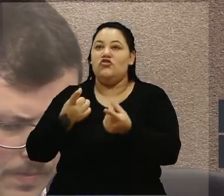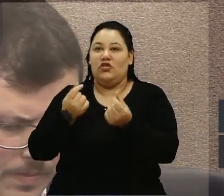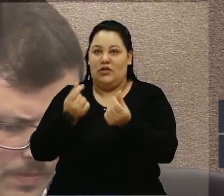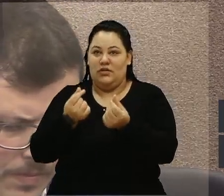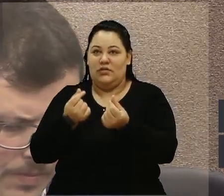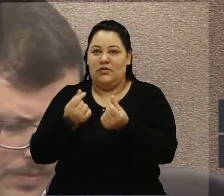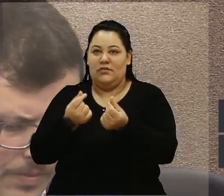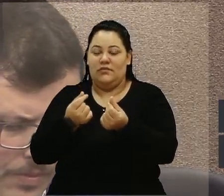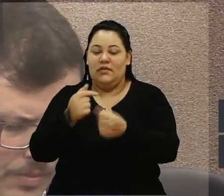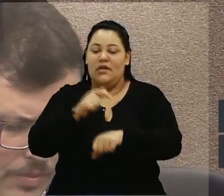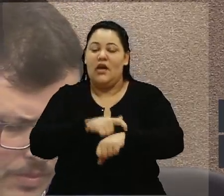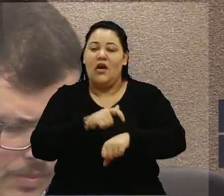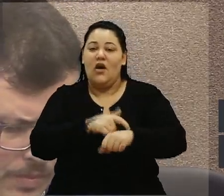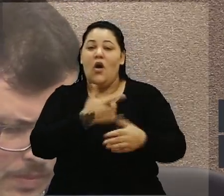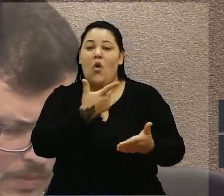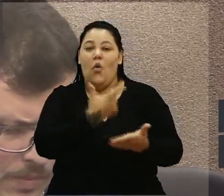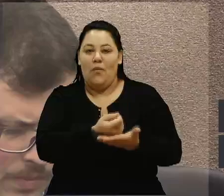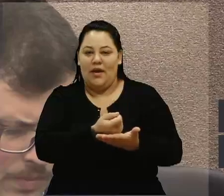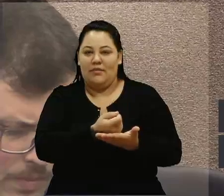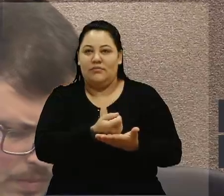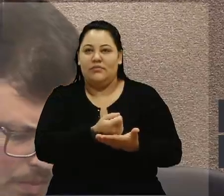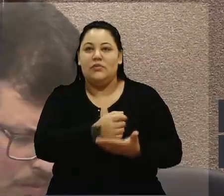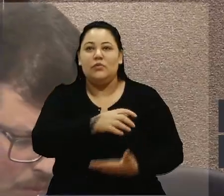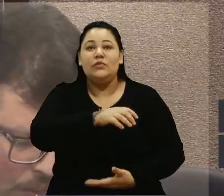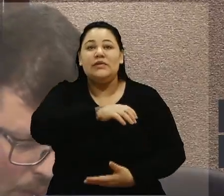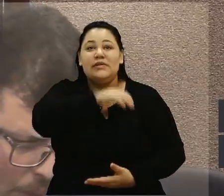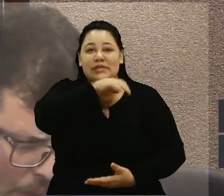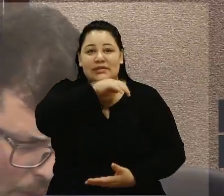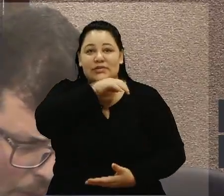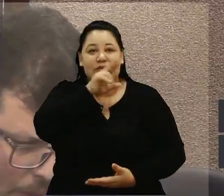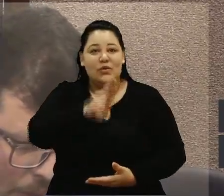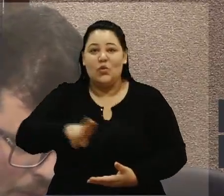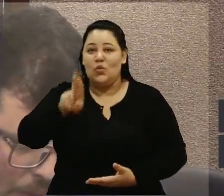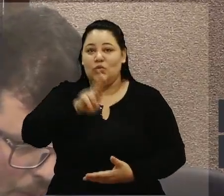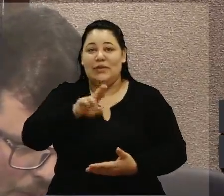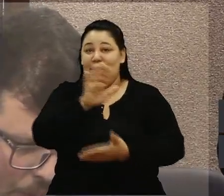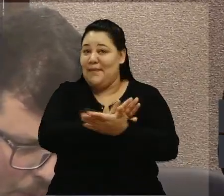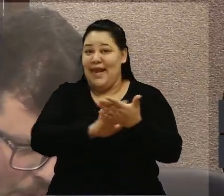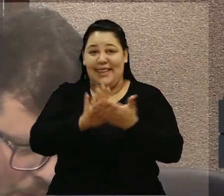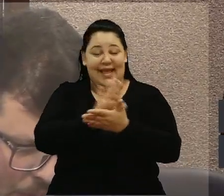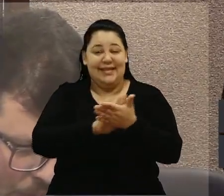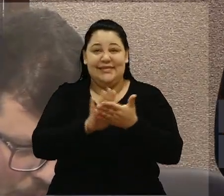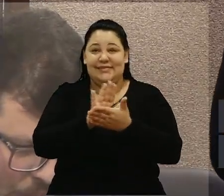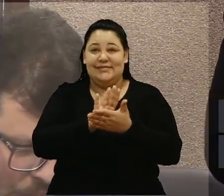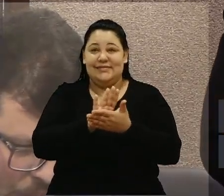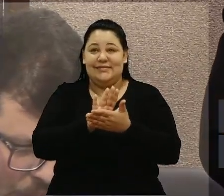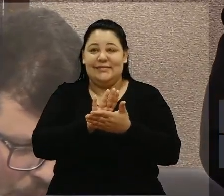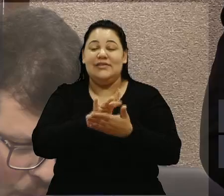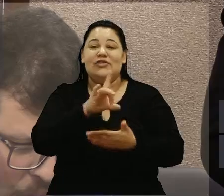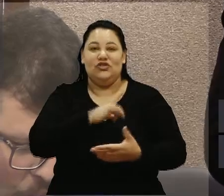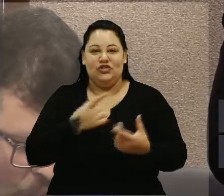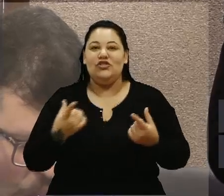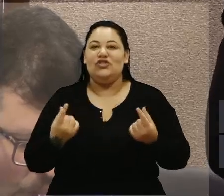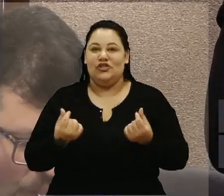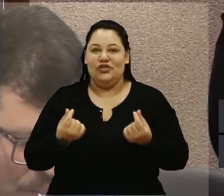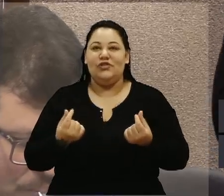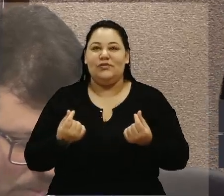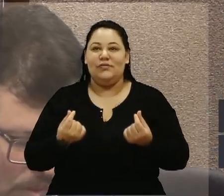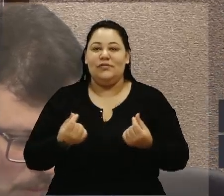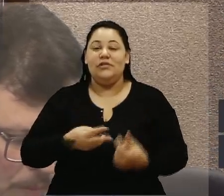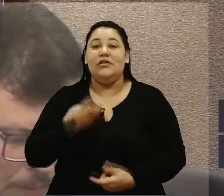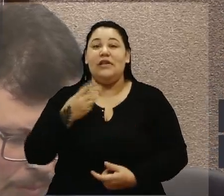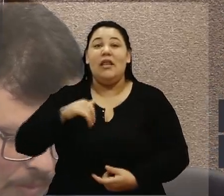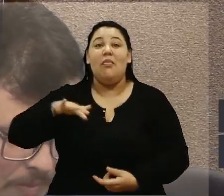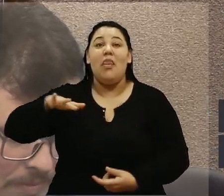de comprar um terreno que não serve para absolutamente nada, tinha dinheiro. São 3 milhões de